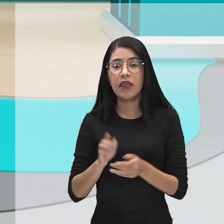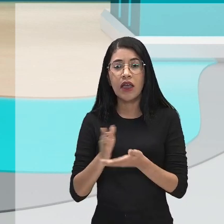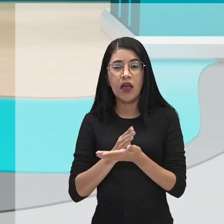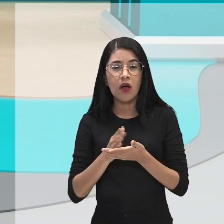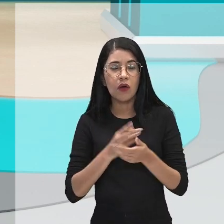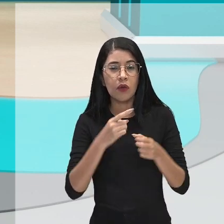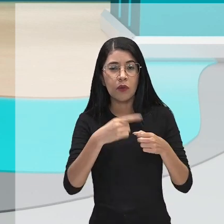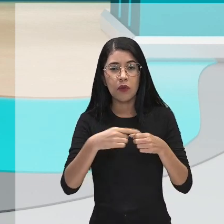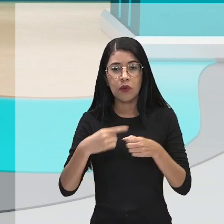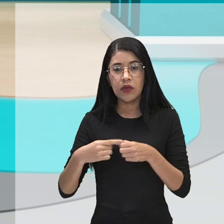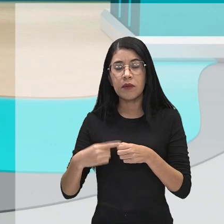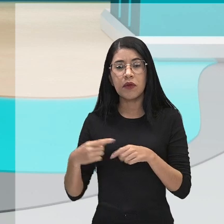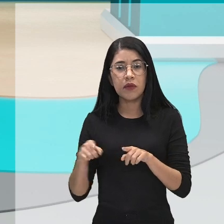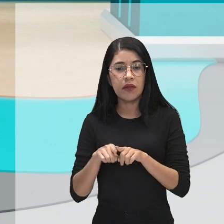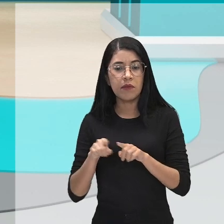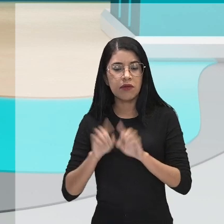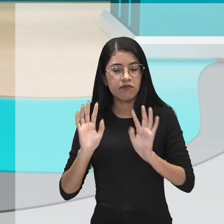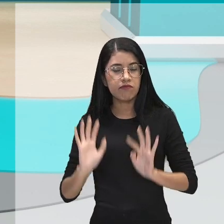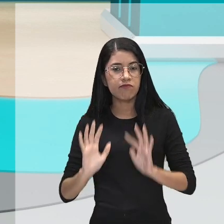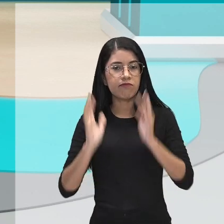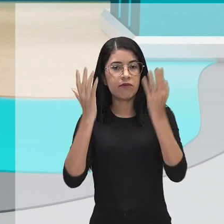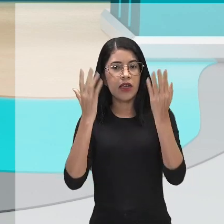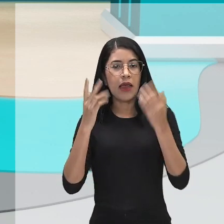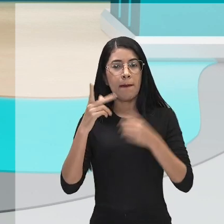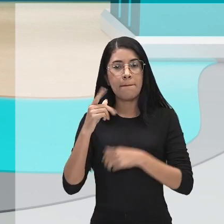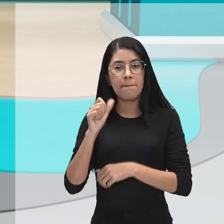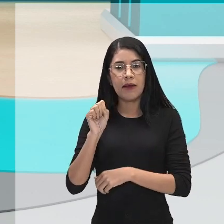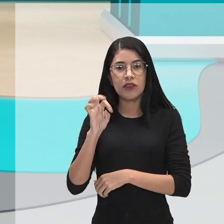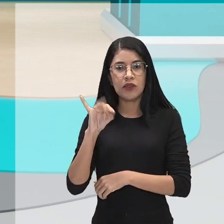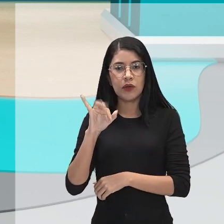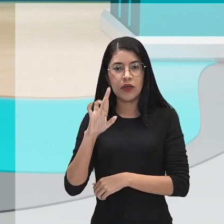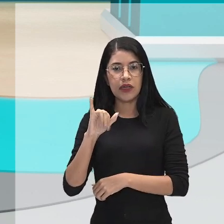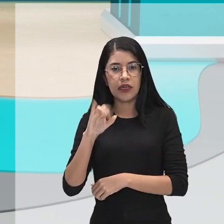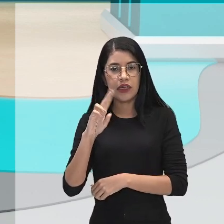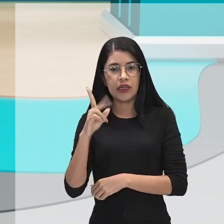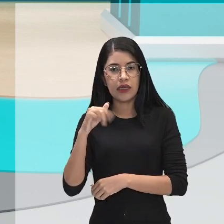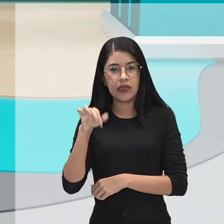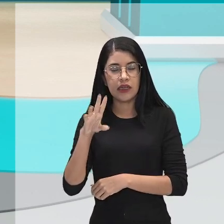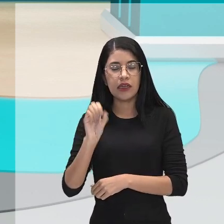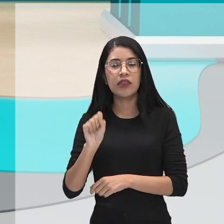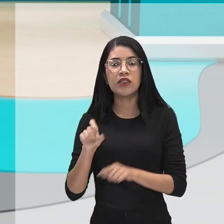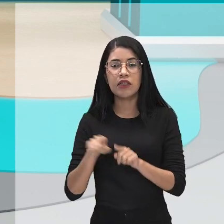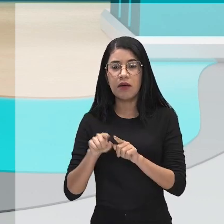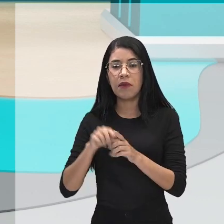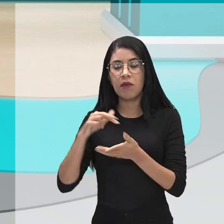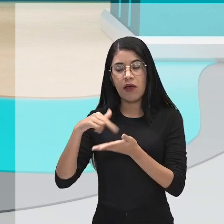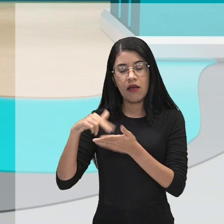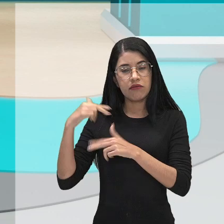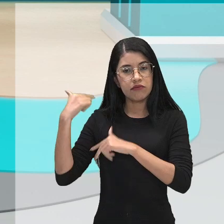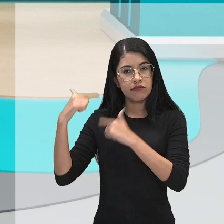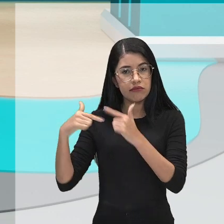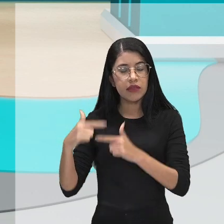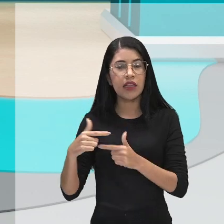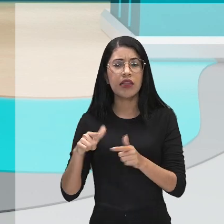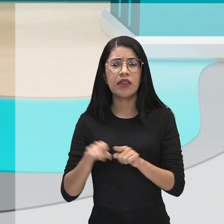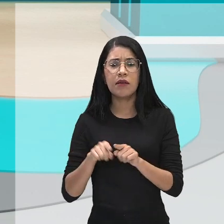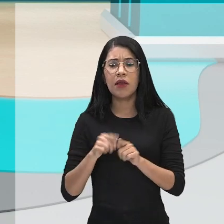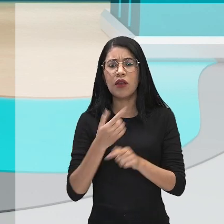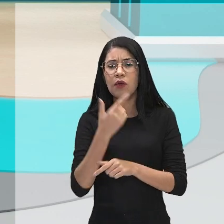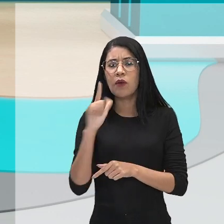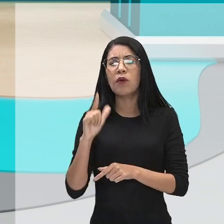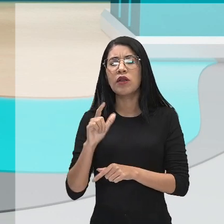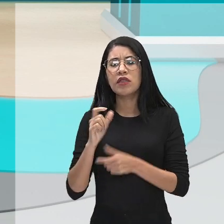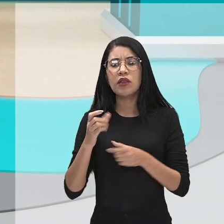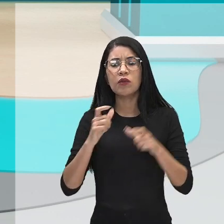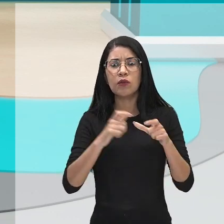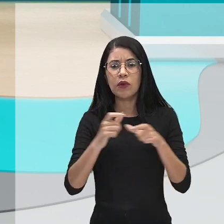fazem as festas das pastorinhas, isso é uma dança tradicional, outras danças que devem ter na localidade de